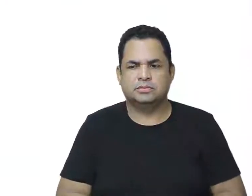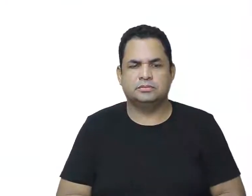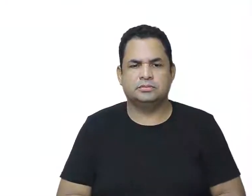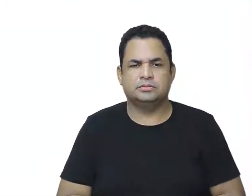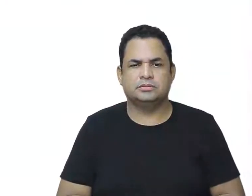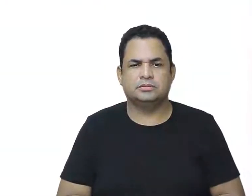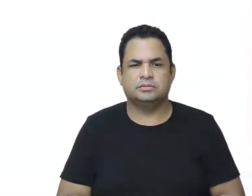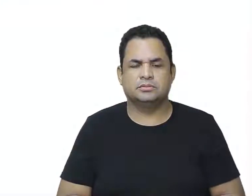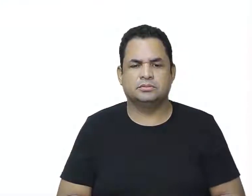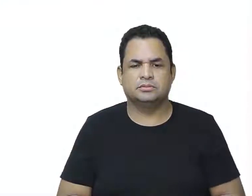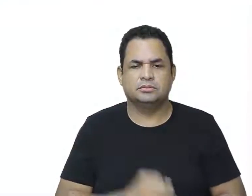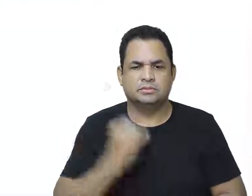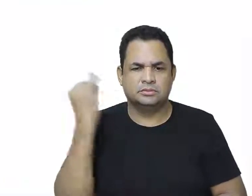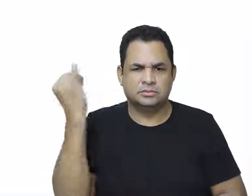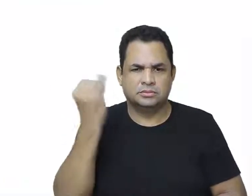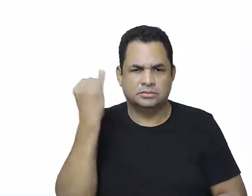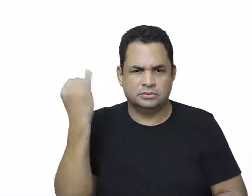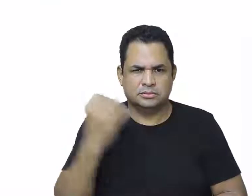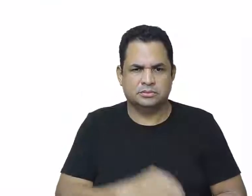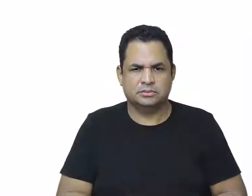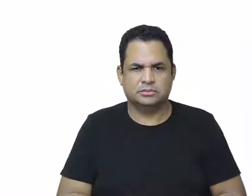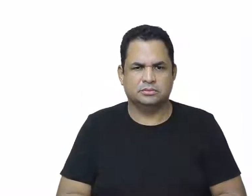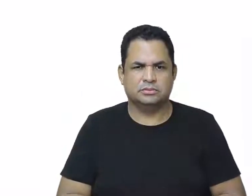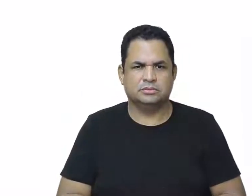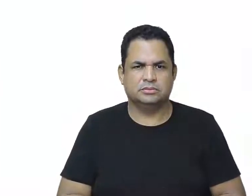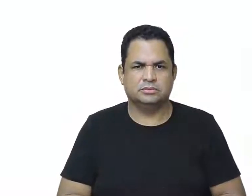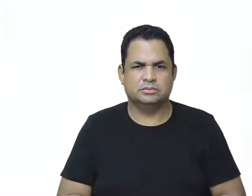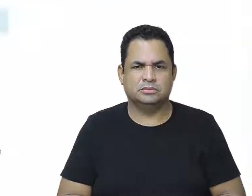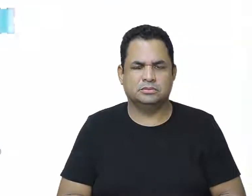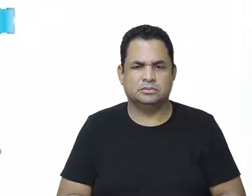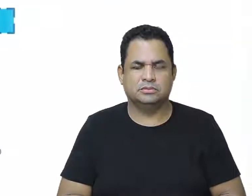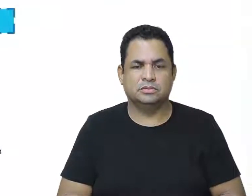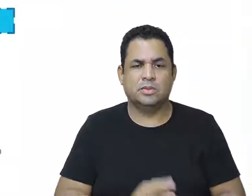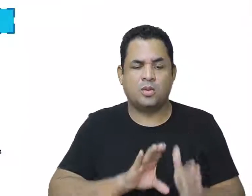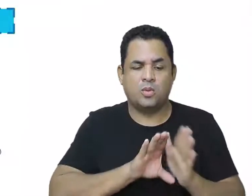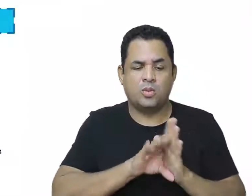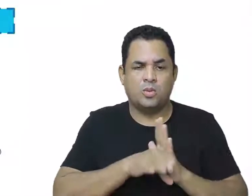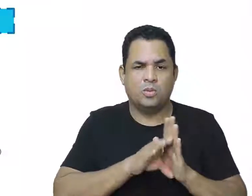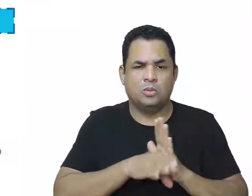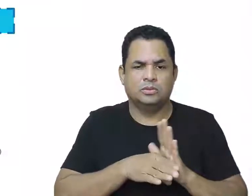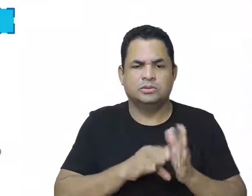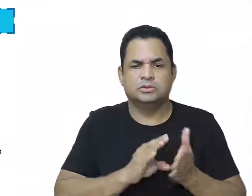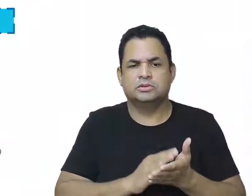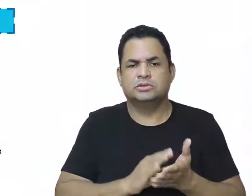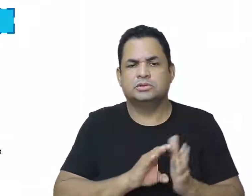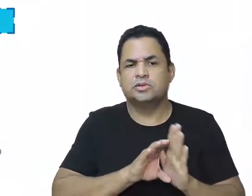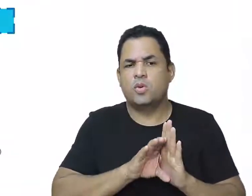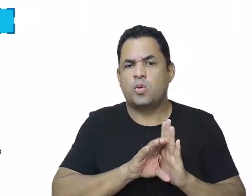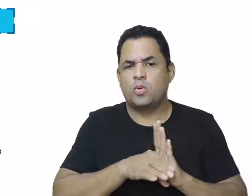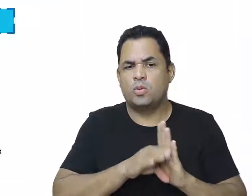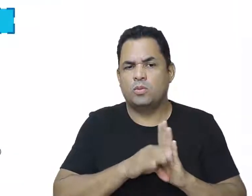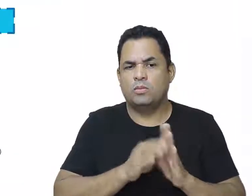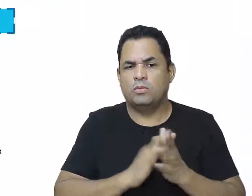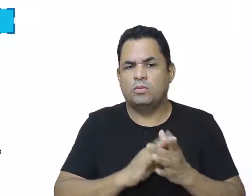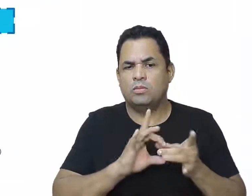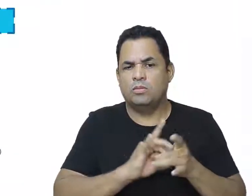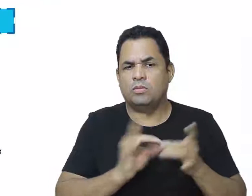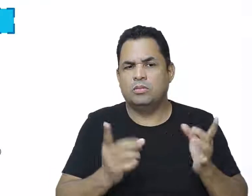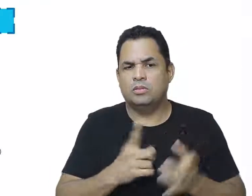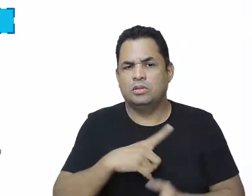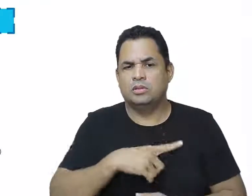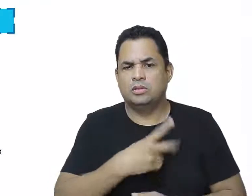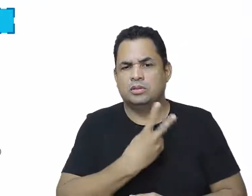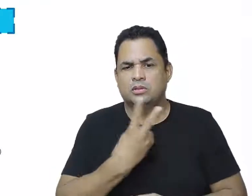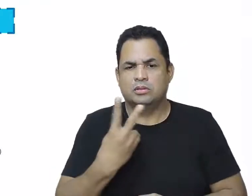tá, pessoal? Que é importante. E aí, o conceito de democracia, a gente tem dois, basicamente, que é